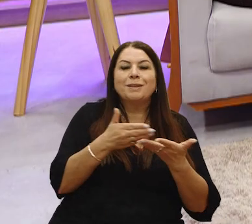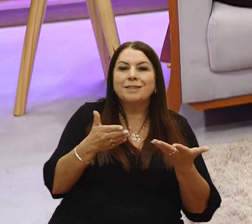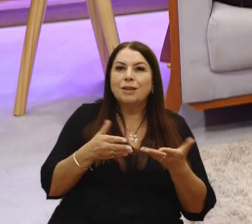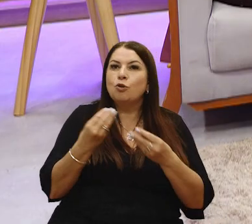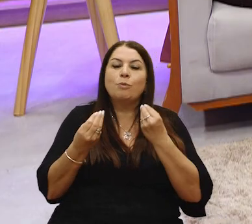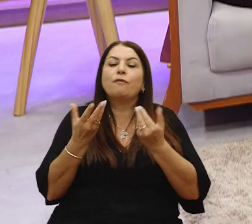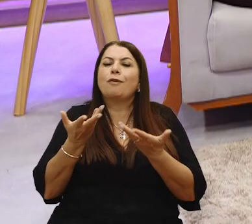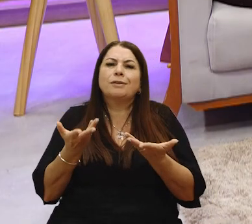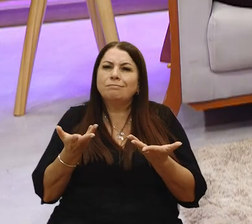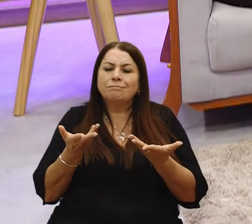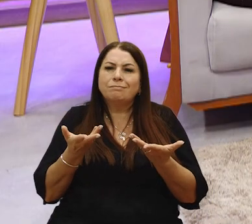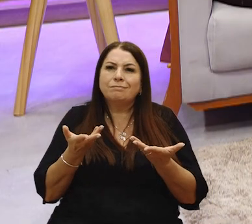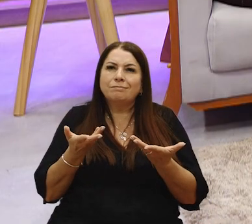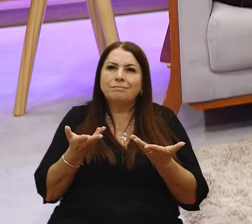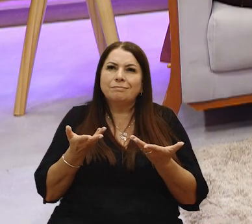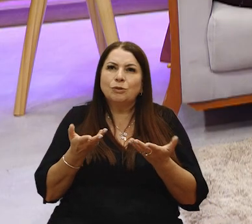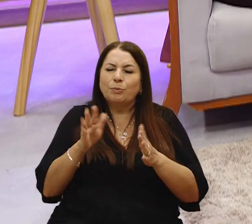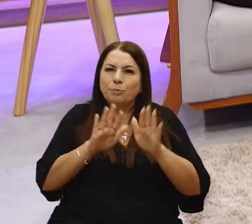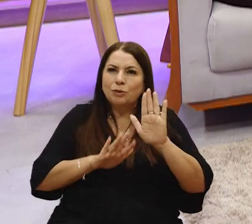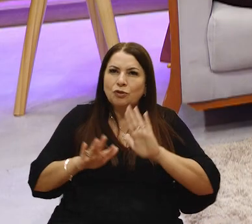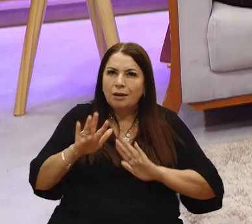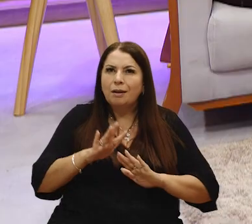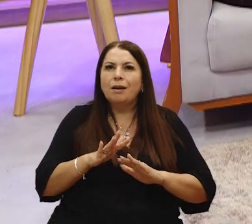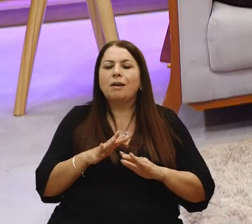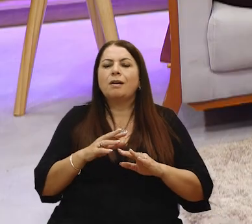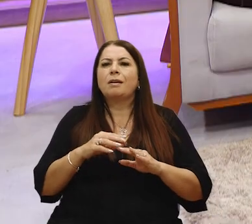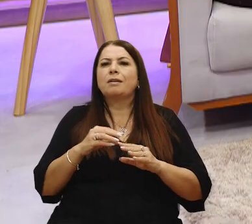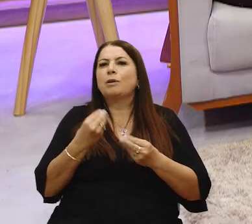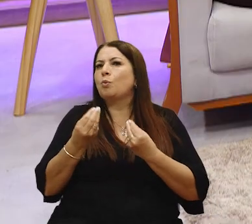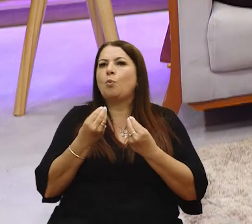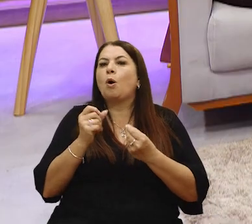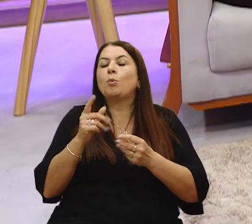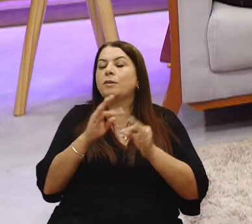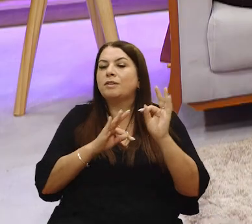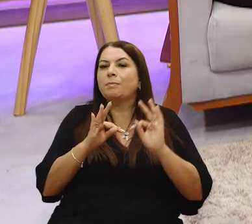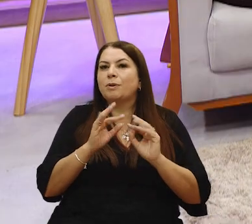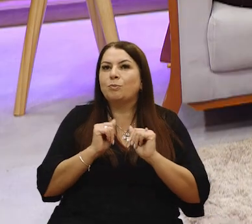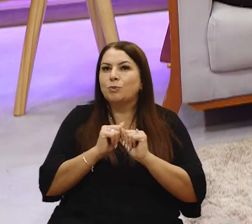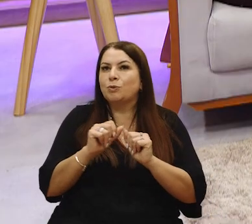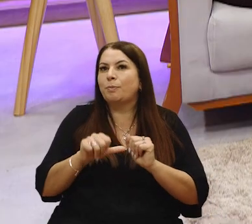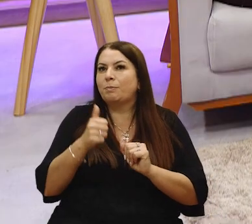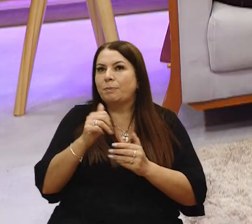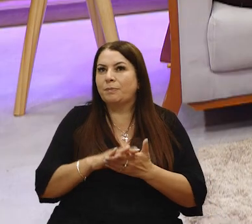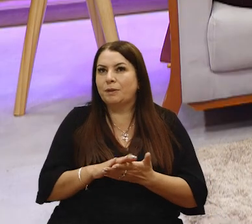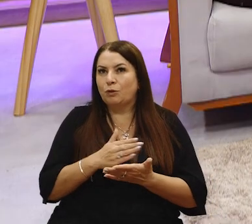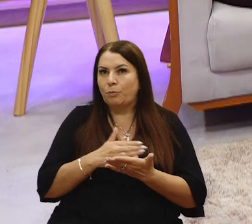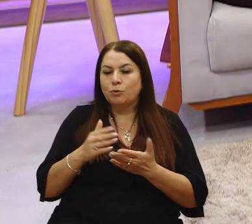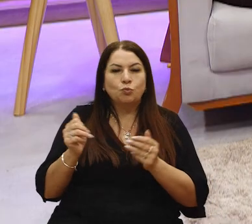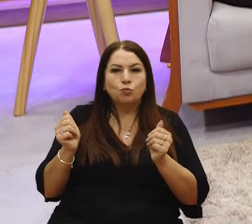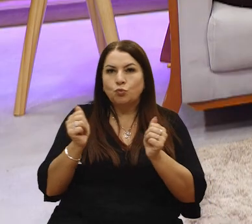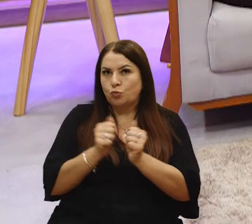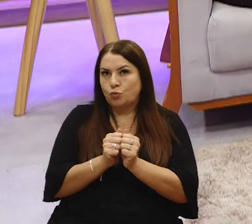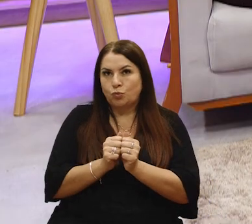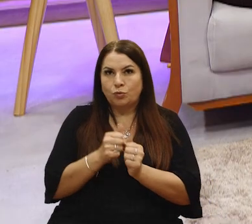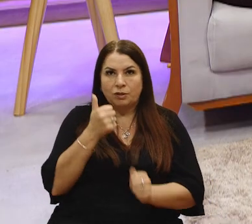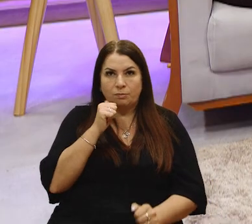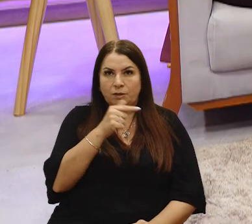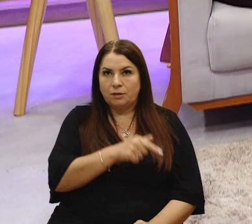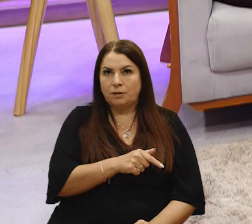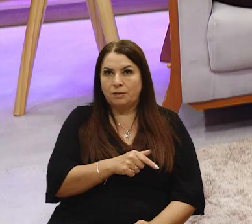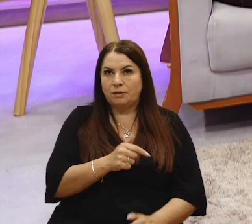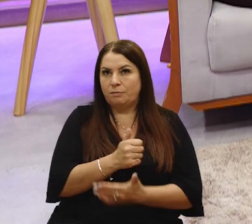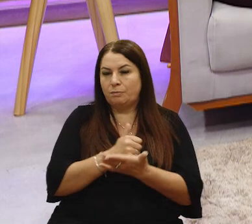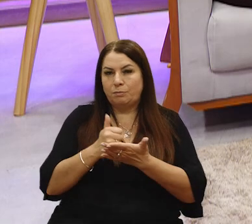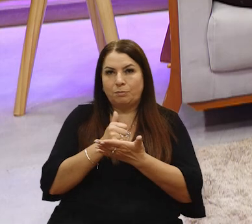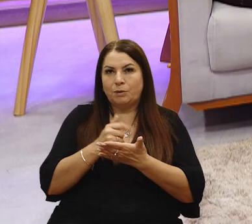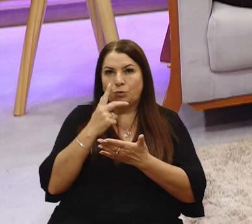aumento hormonal em função da gestação, acaba piorando a situação ali das pernas, né? Então, eu realmente foquei